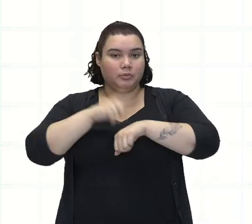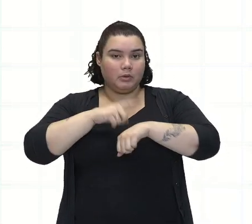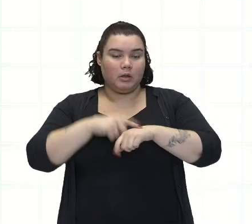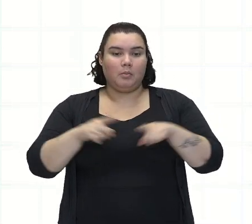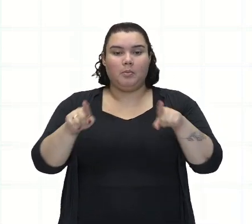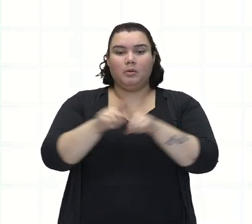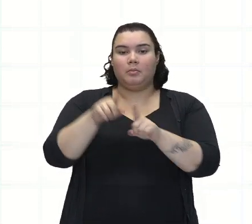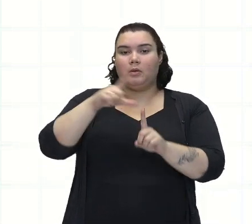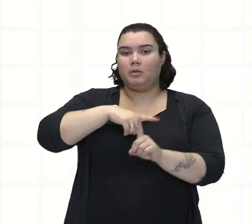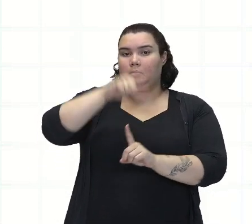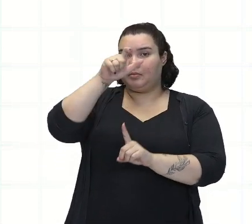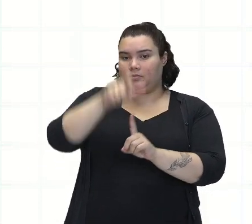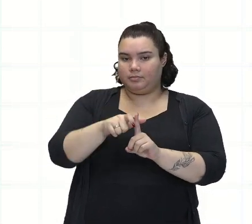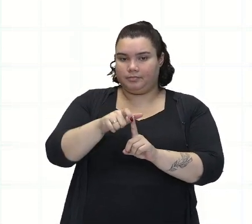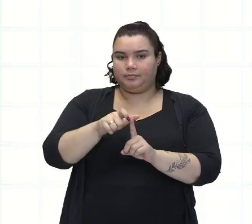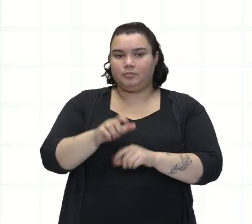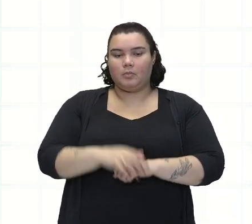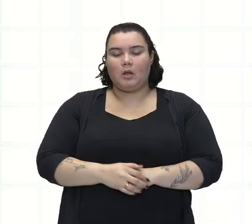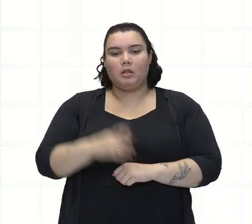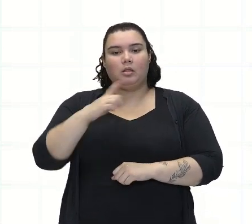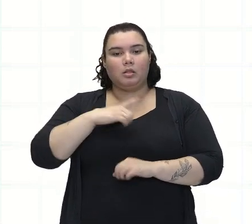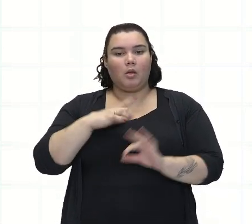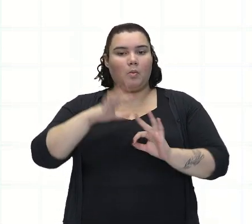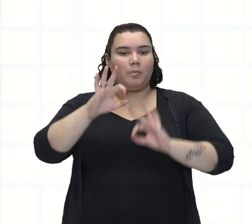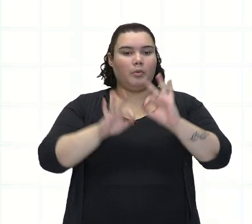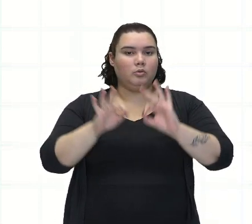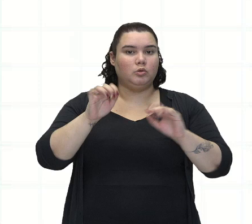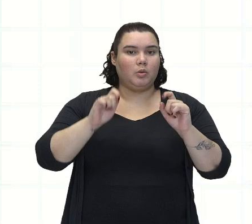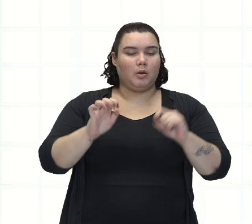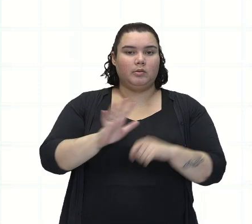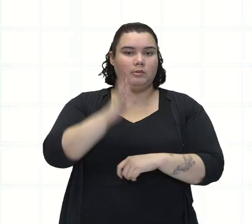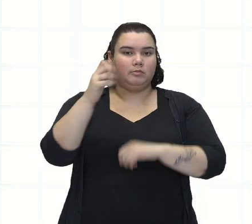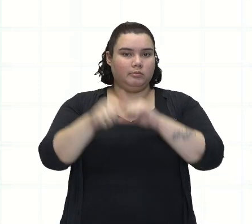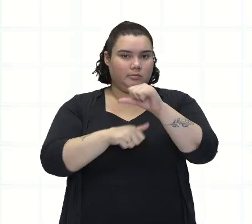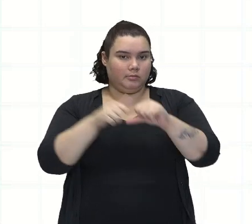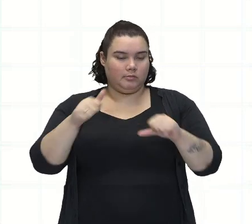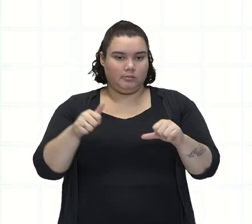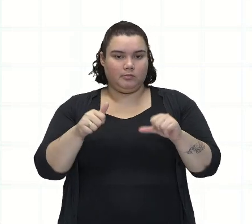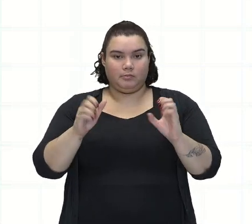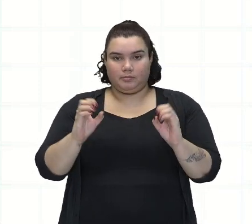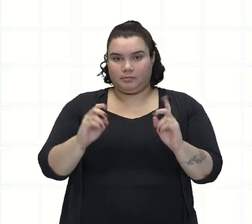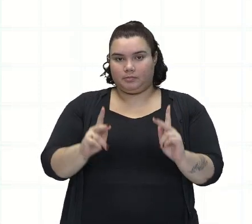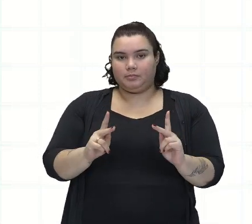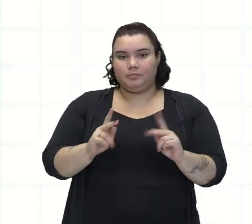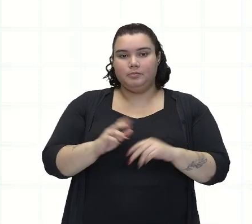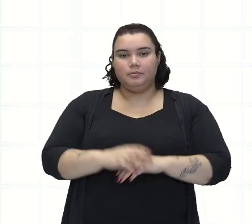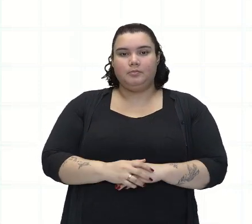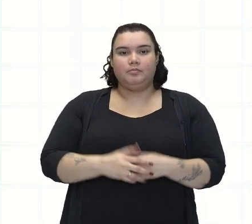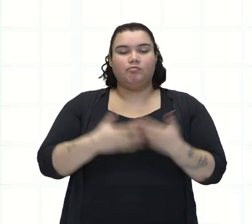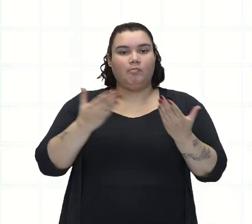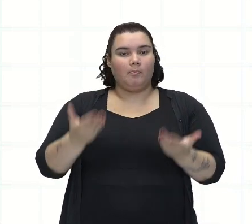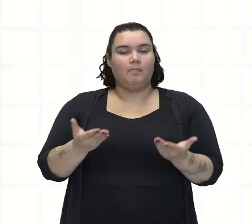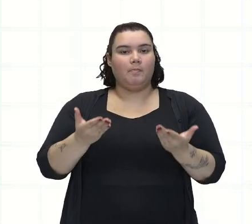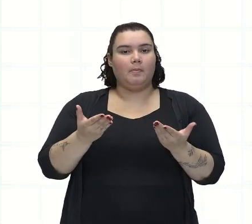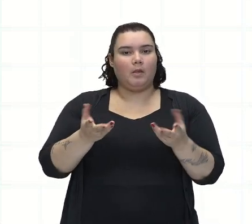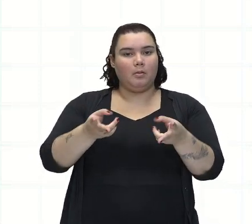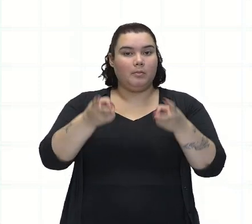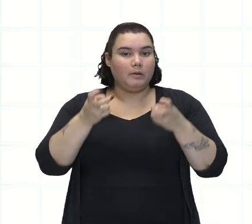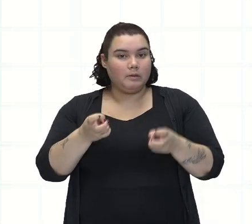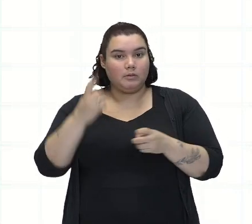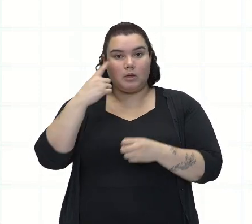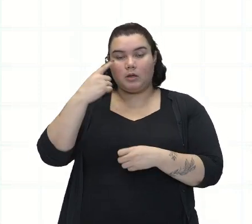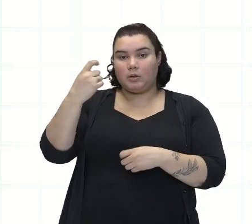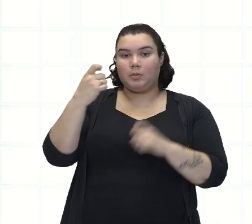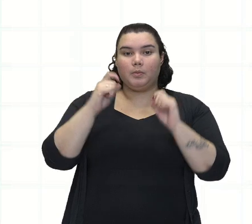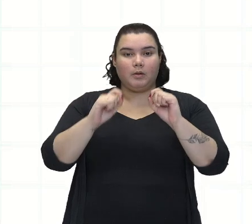personagens. Existe um processo de transformação de fatos, certinho? Então, olha que interessante.